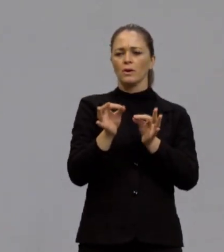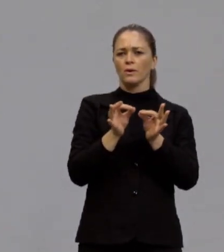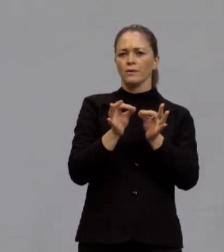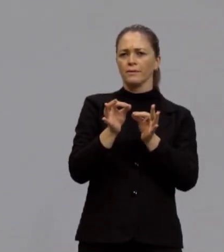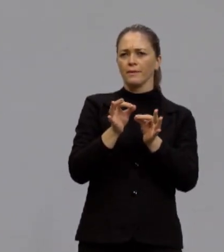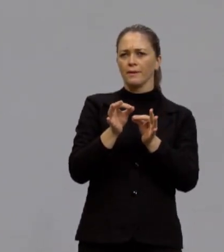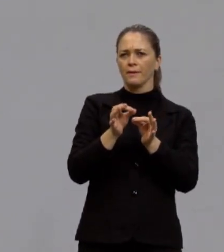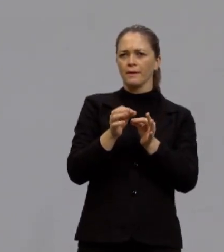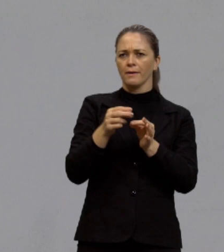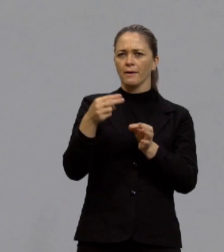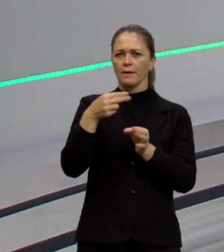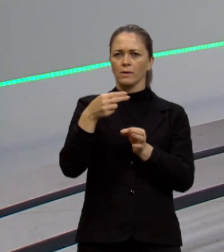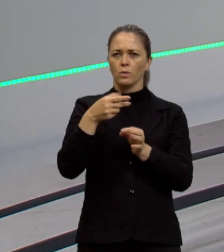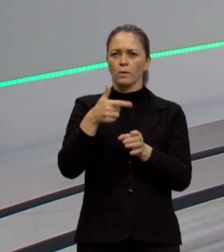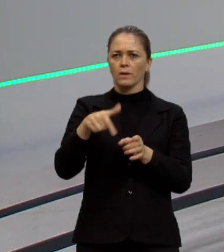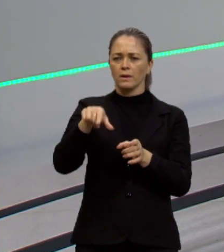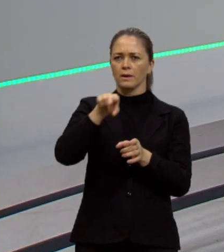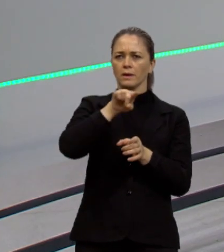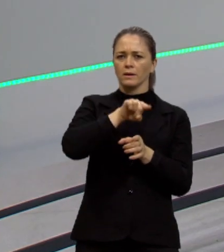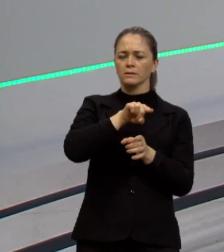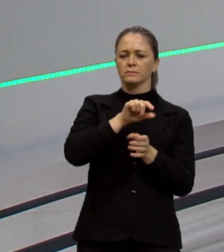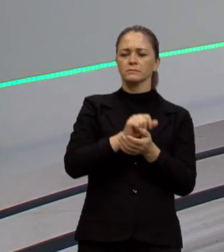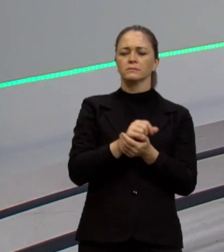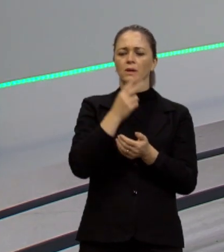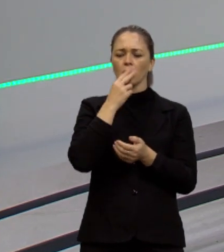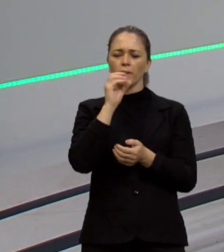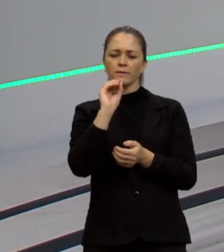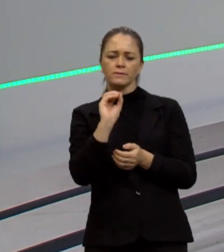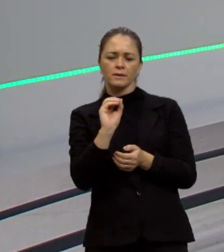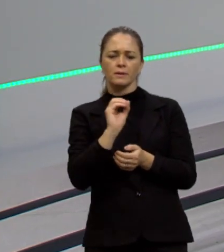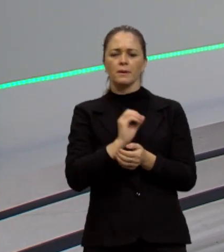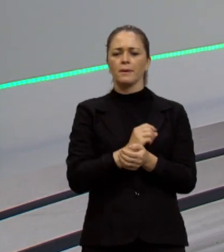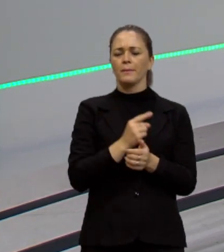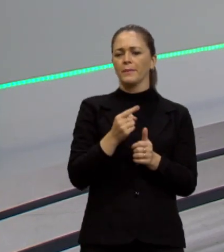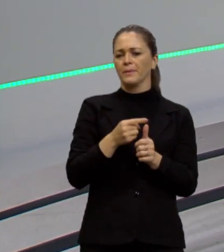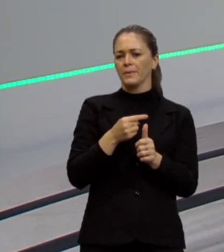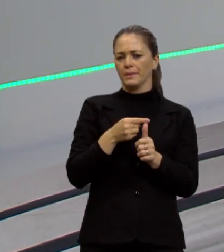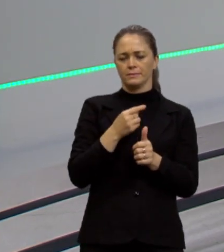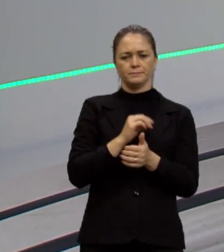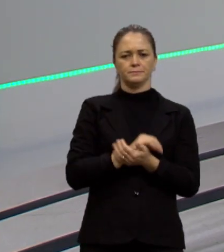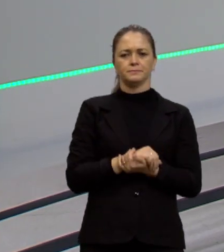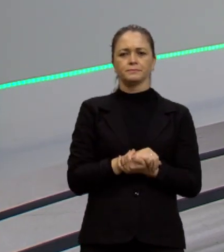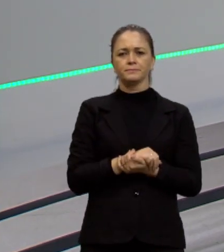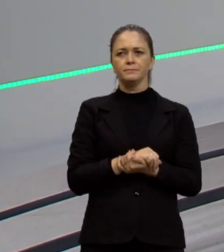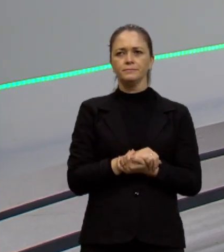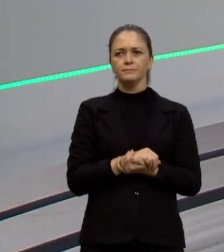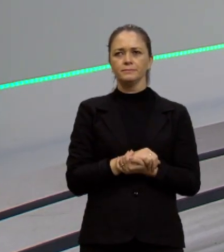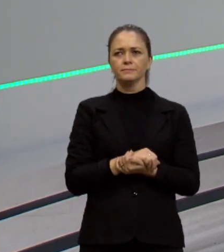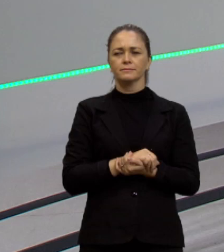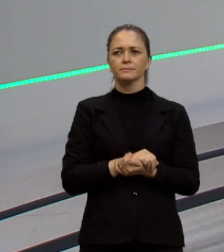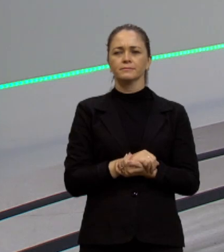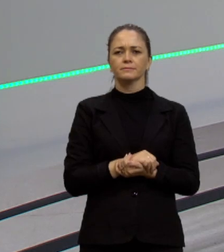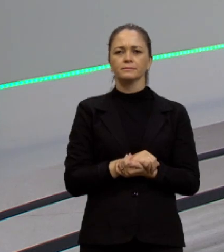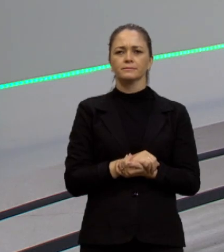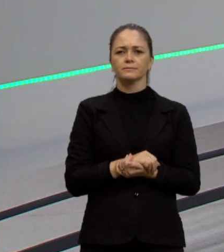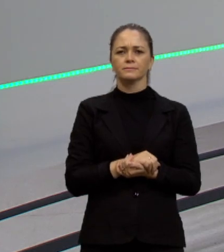organizá-la antes do sinal da igualdade e igualá-la a zero. Essa é a nossa tarefa inicial. Então, vamos fazer.